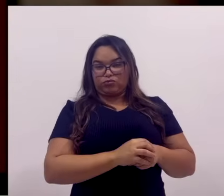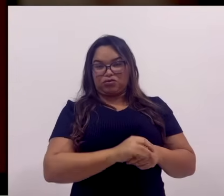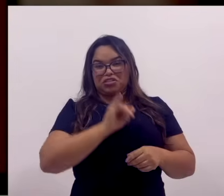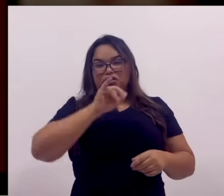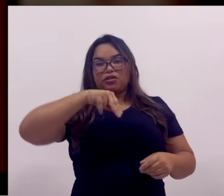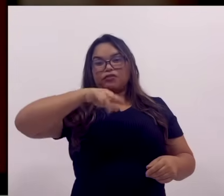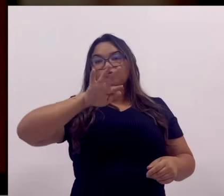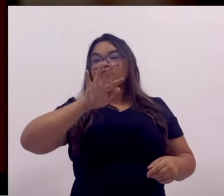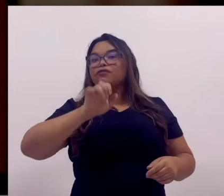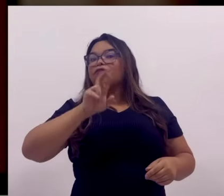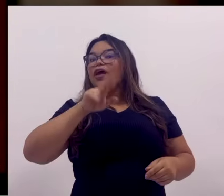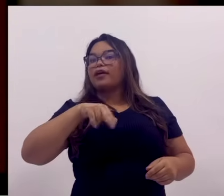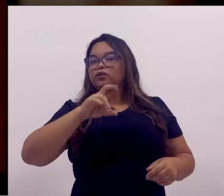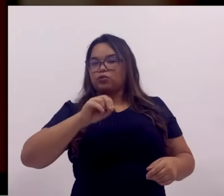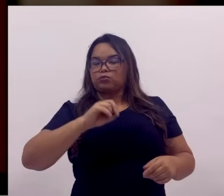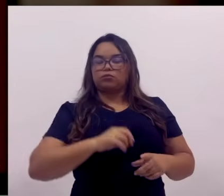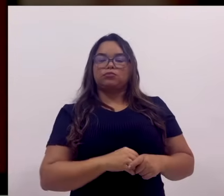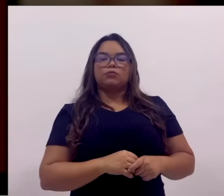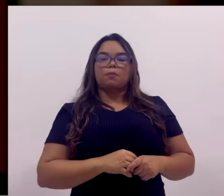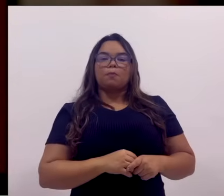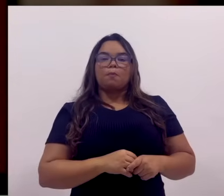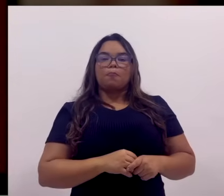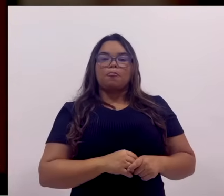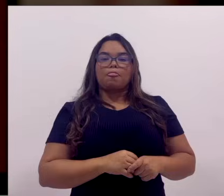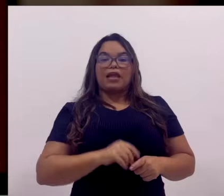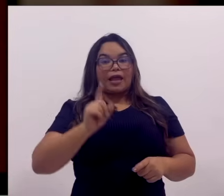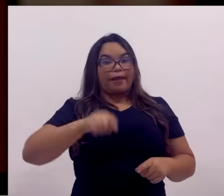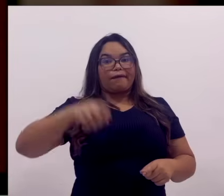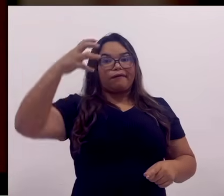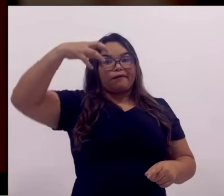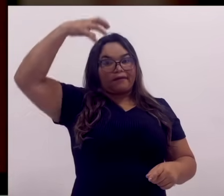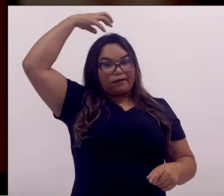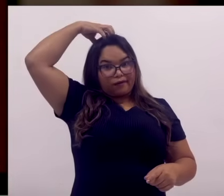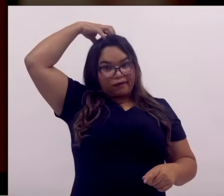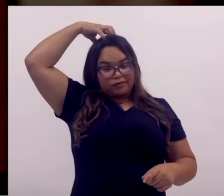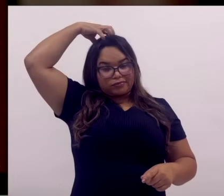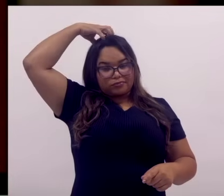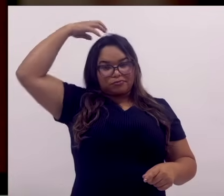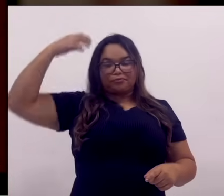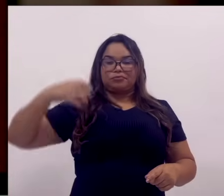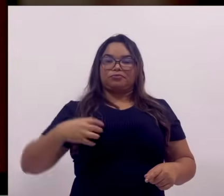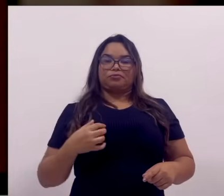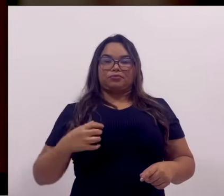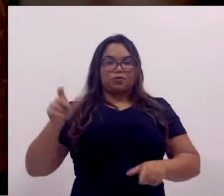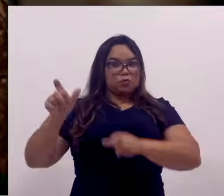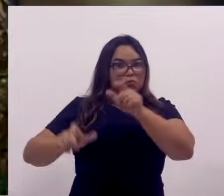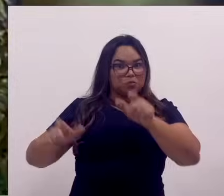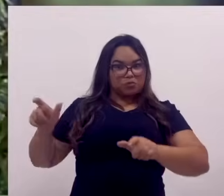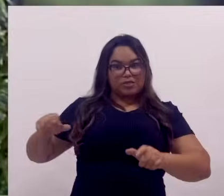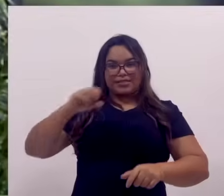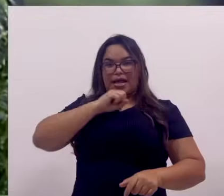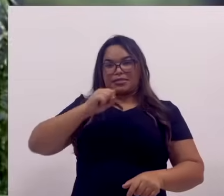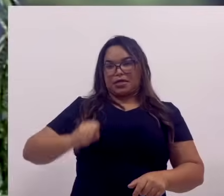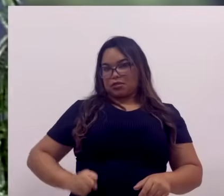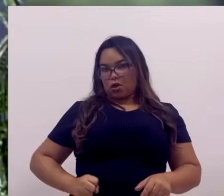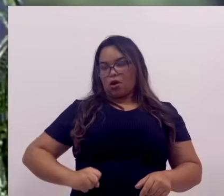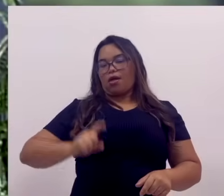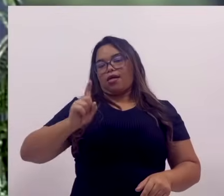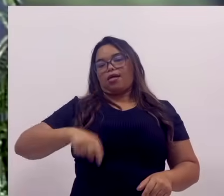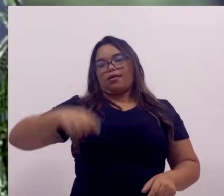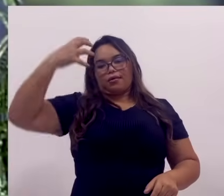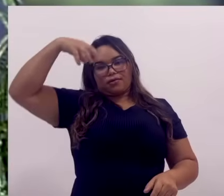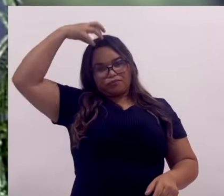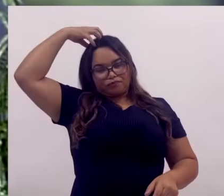pontífices de Pérgamo. E o último foi Átalo III. Ainda antes dessa região se converter ao